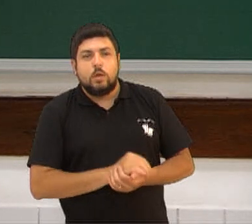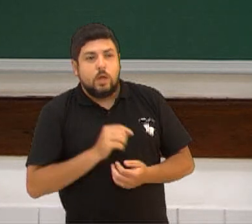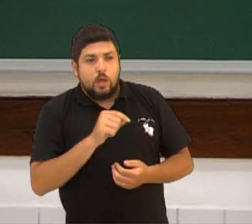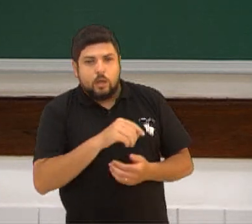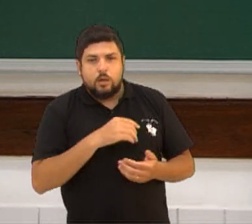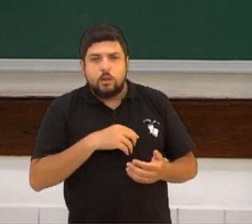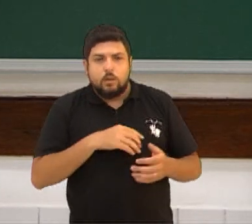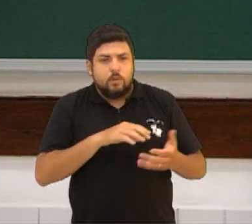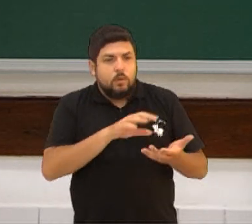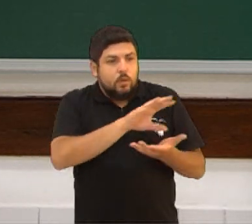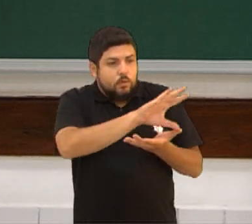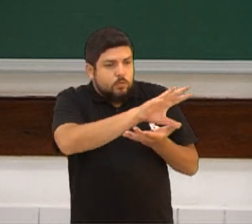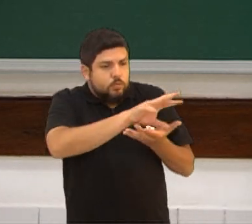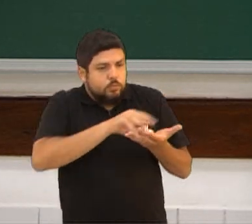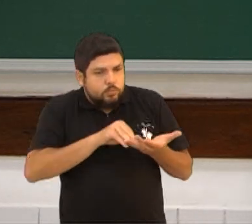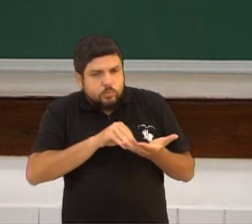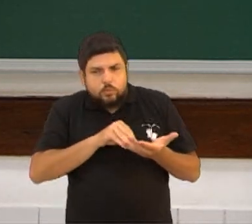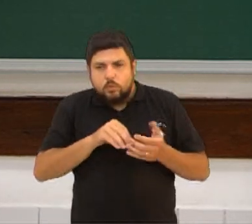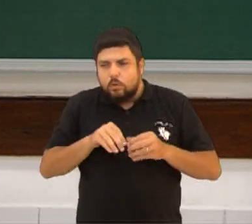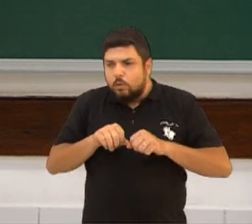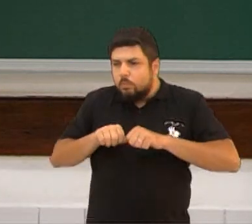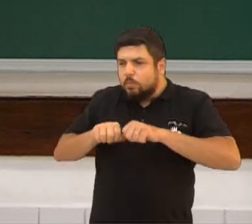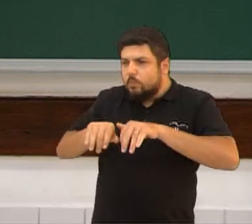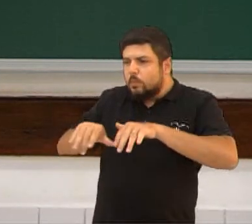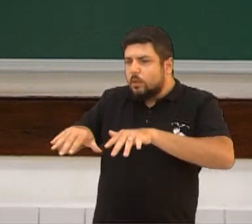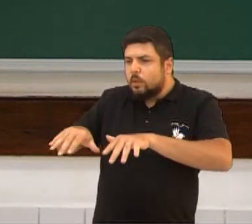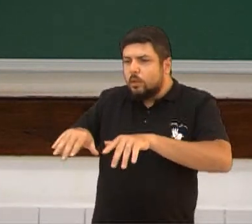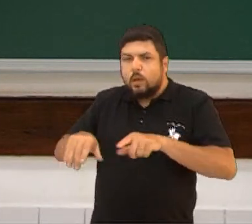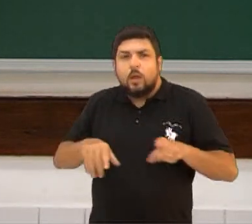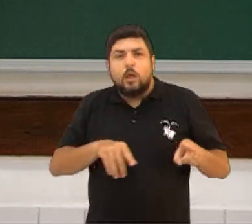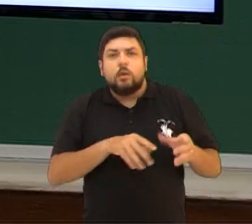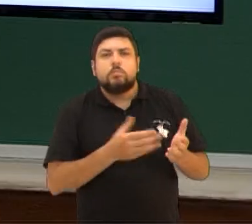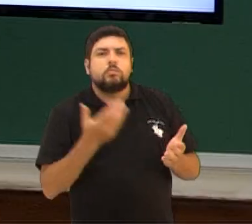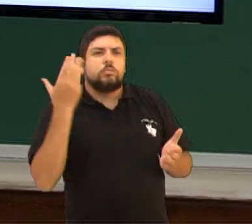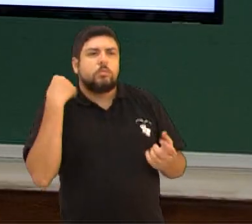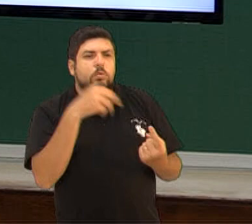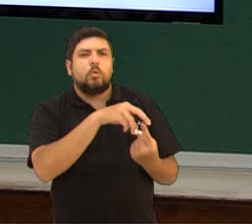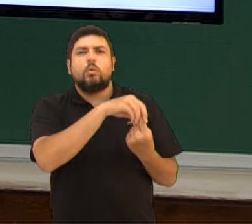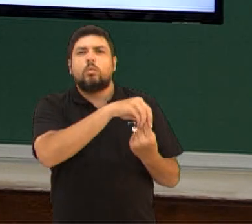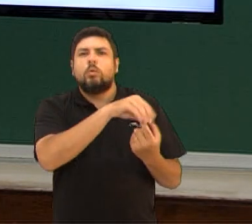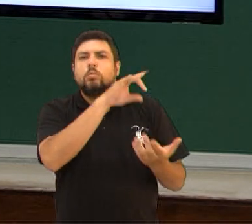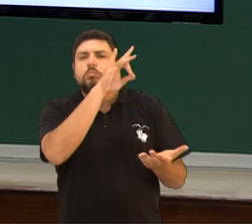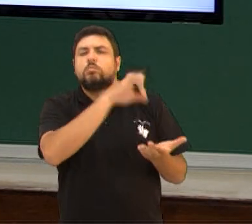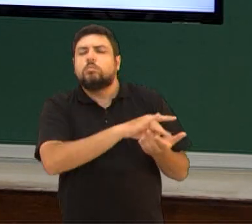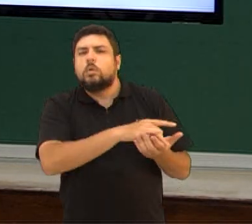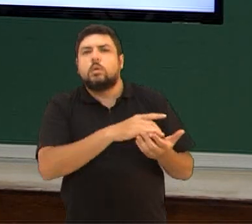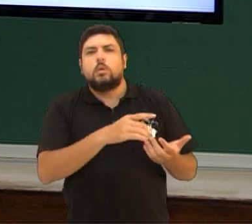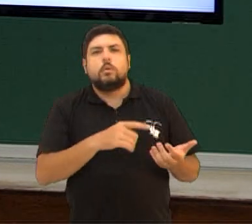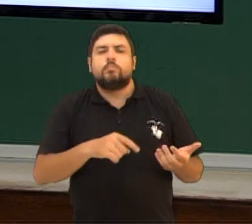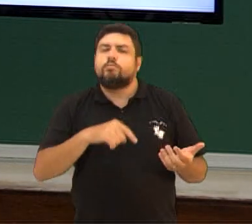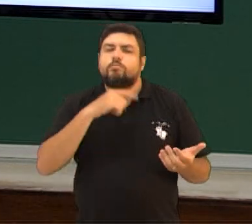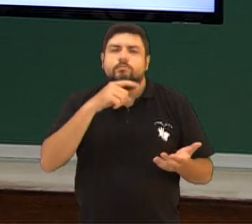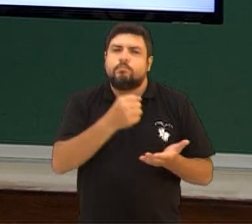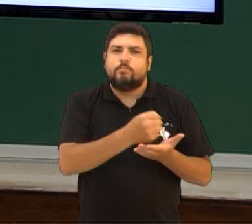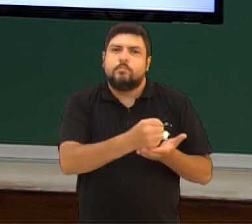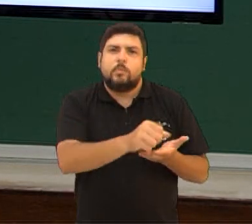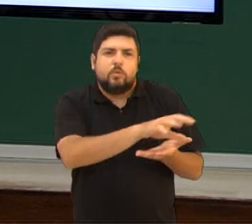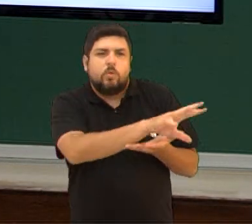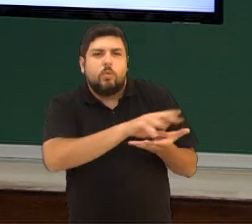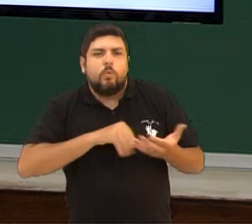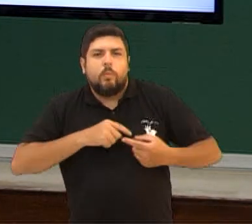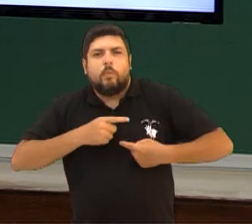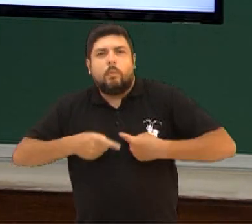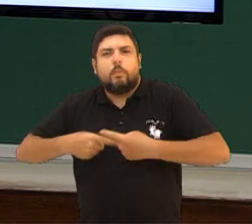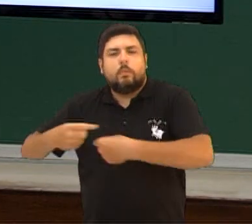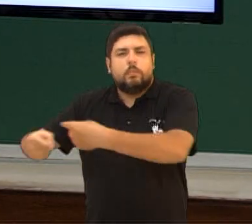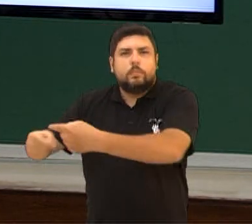massa perde a aura. O que é a aura? A aura é a originalidade, a autenticidade e a unicidade das obras de